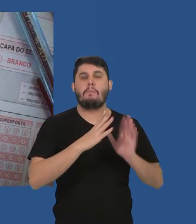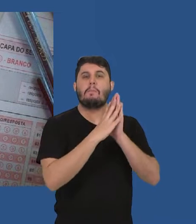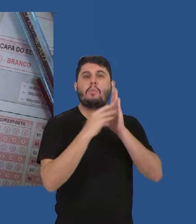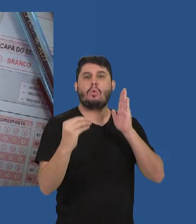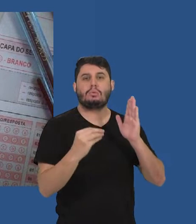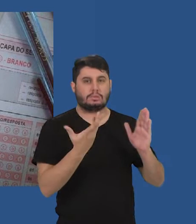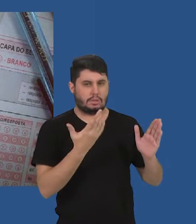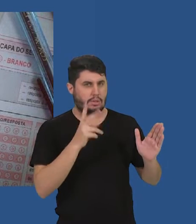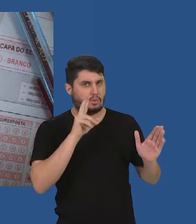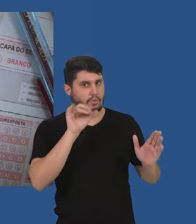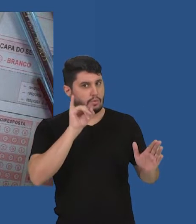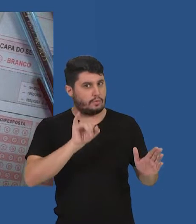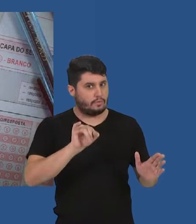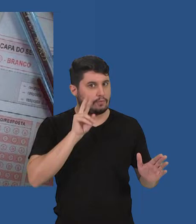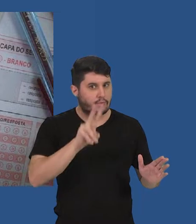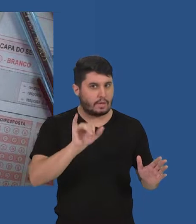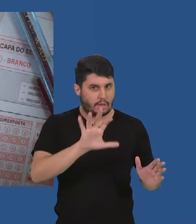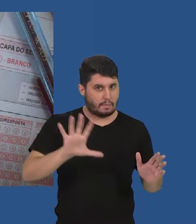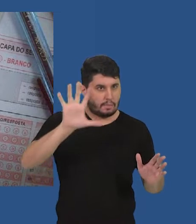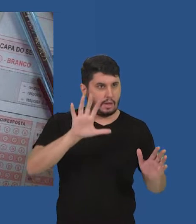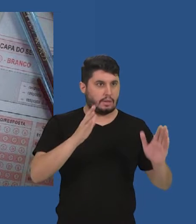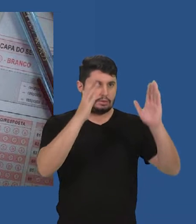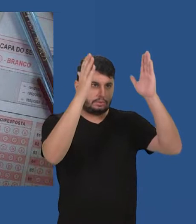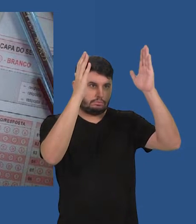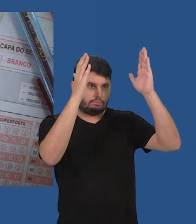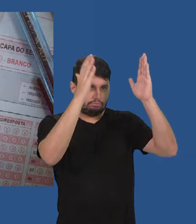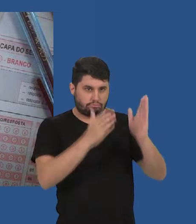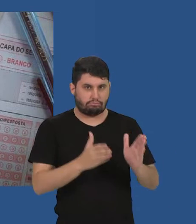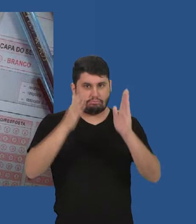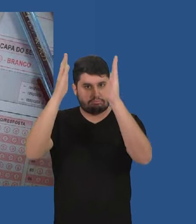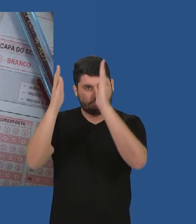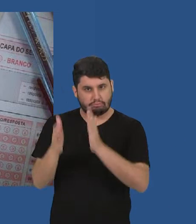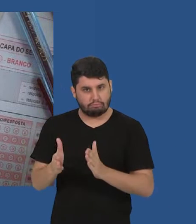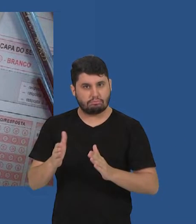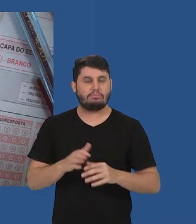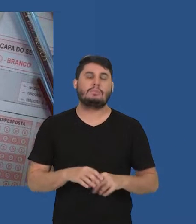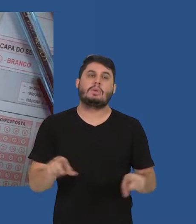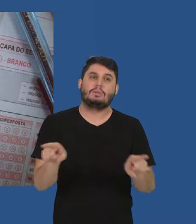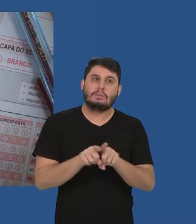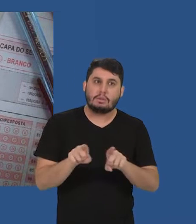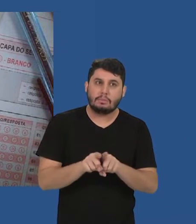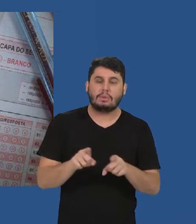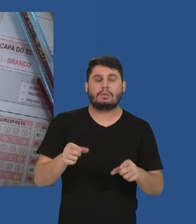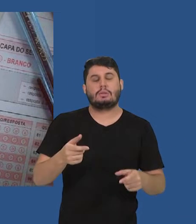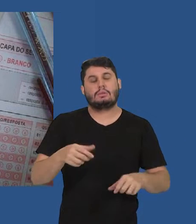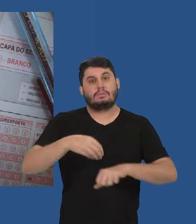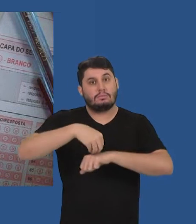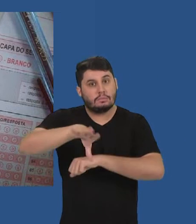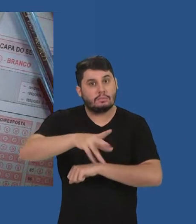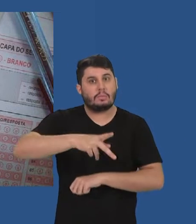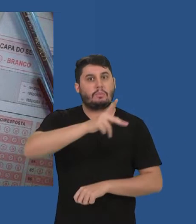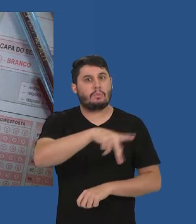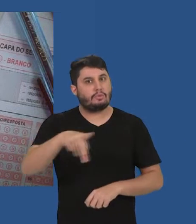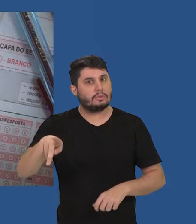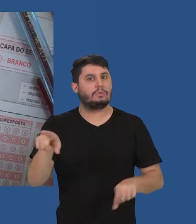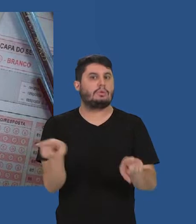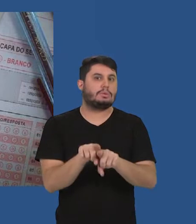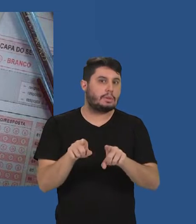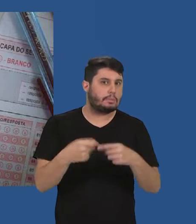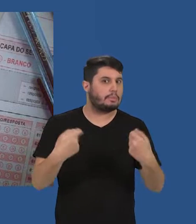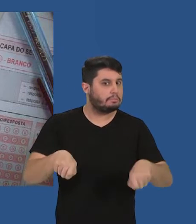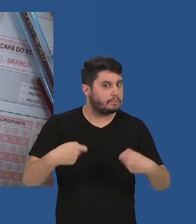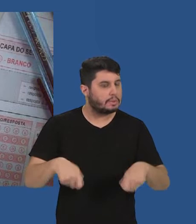também deixa você mais ambientado na hora da prova, talvez é um alerta para que os professores também trabalhem assim, certamente eles sabem como